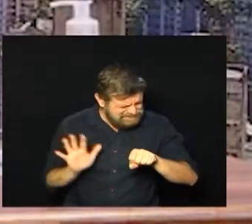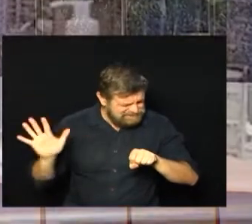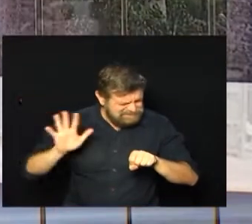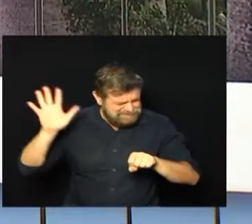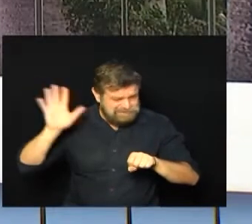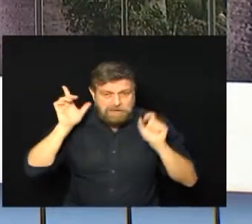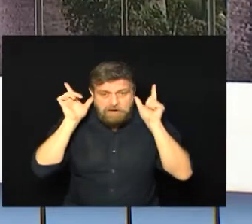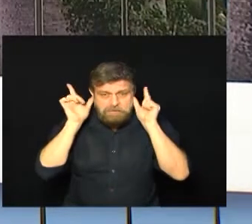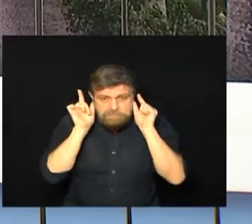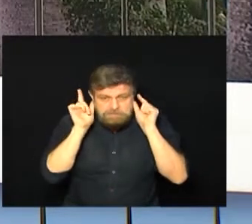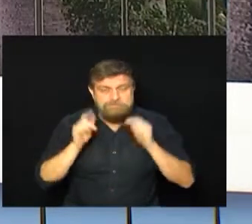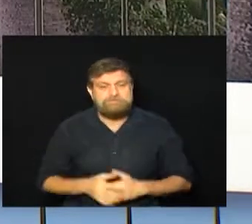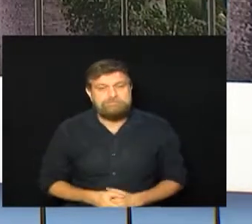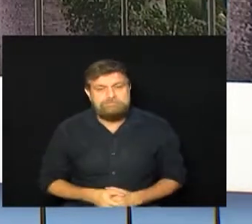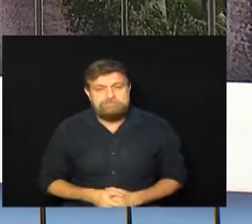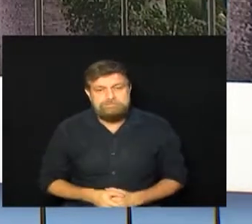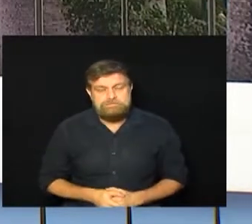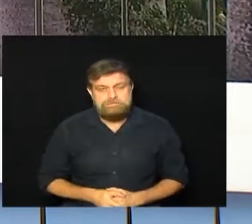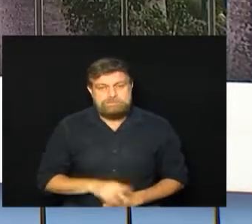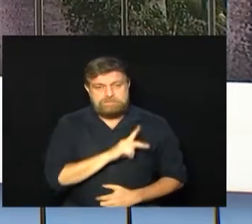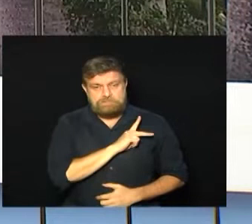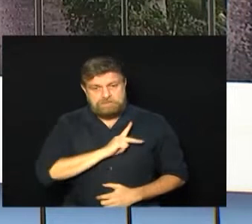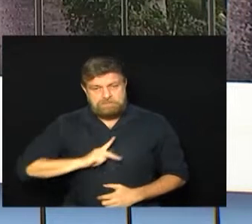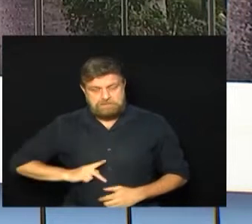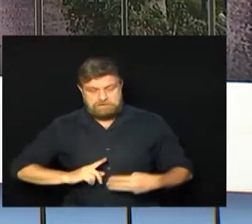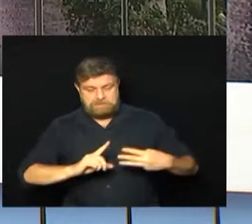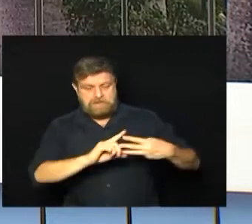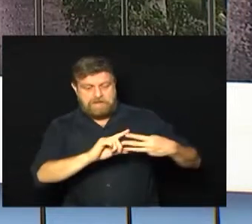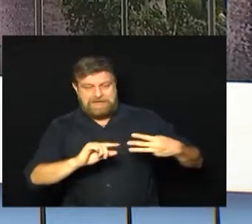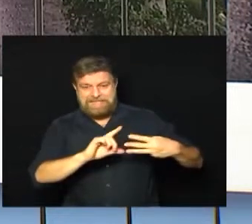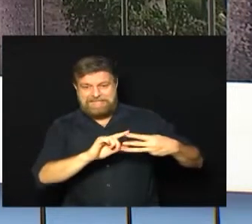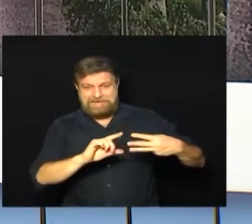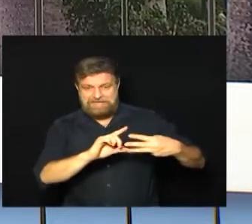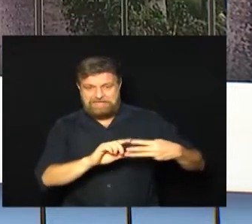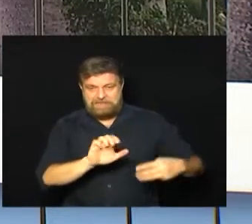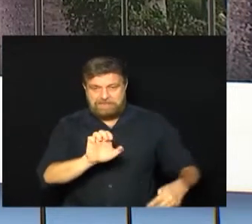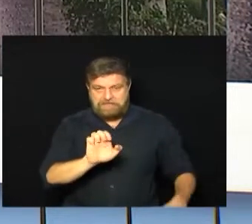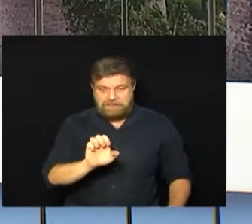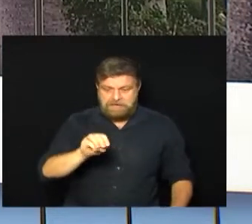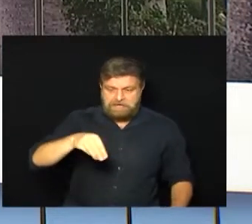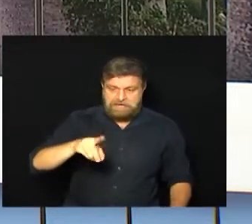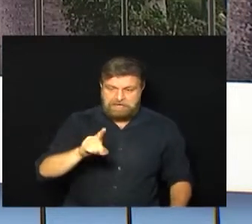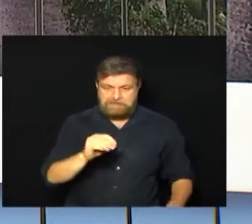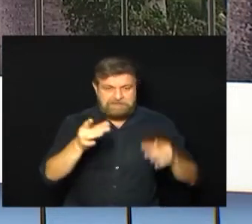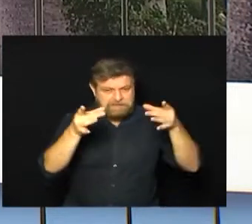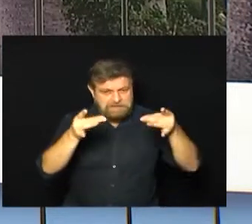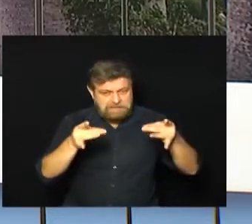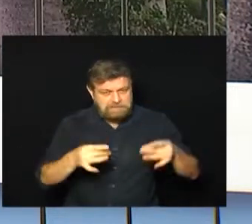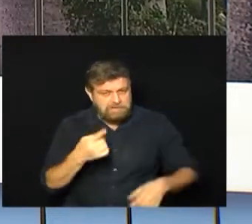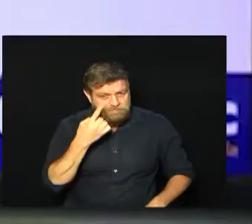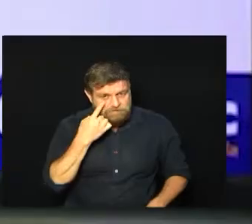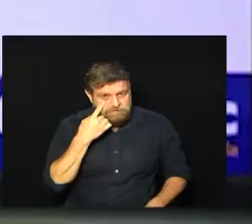das motos. E o presidente da INDEC, Vinícius Riveretti, detalhou este programa. Vamos